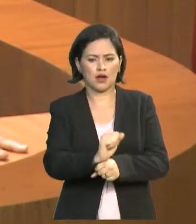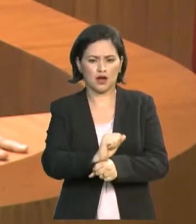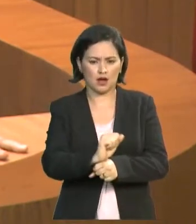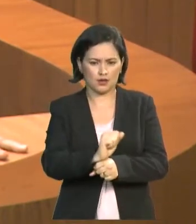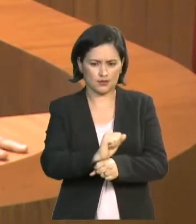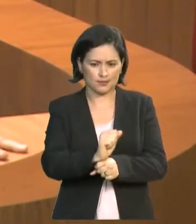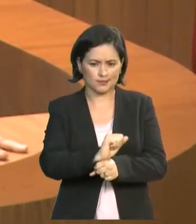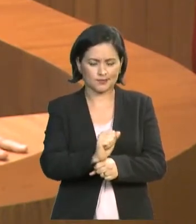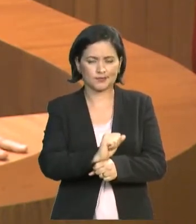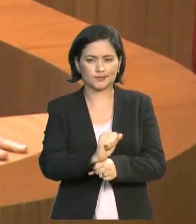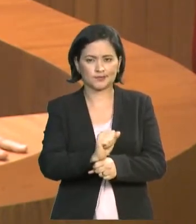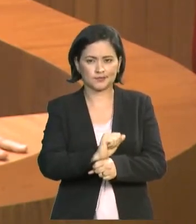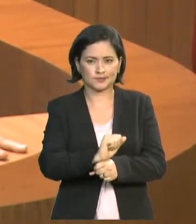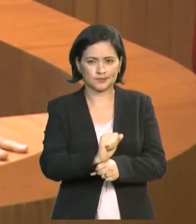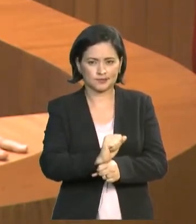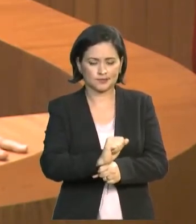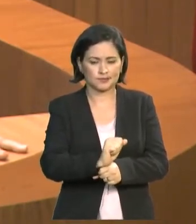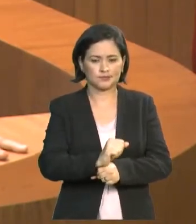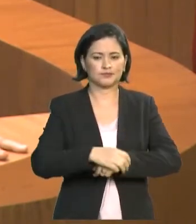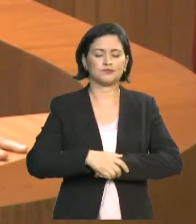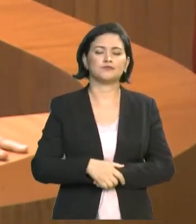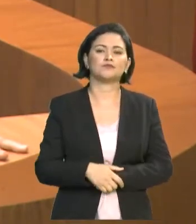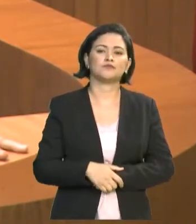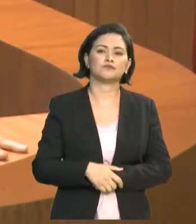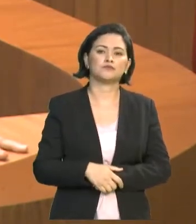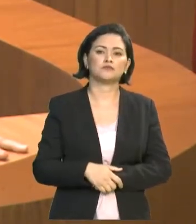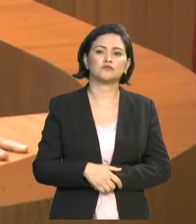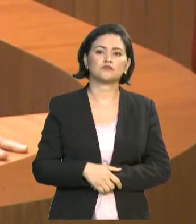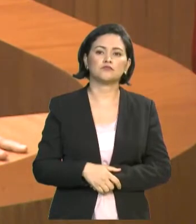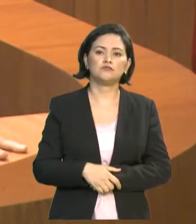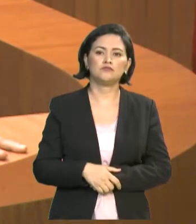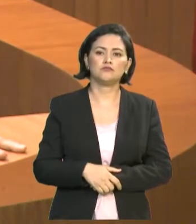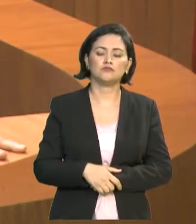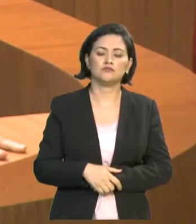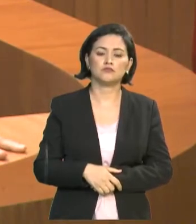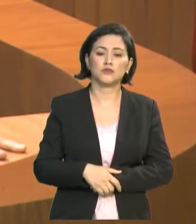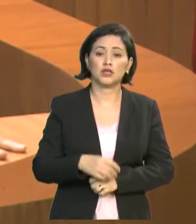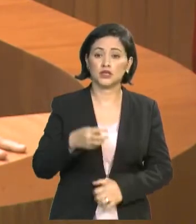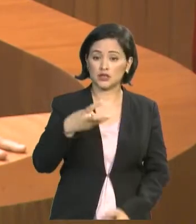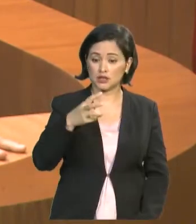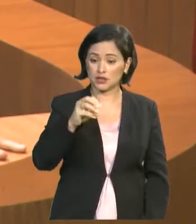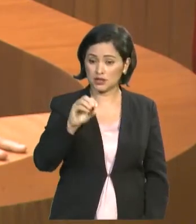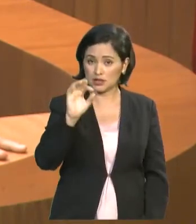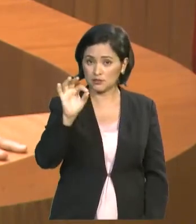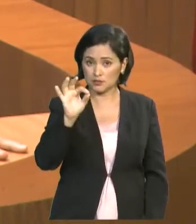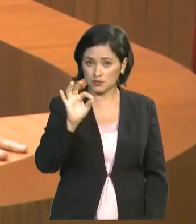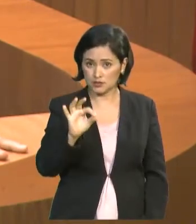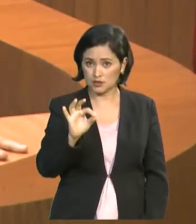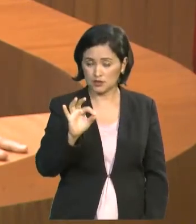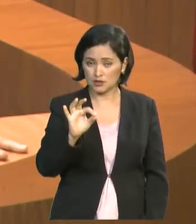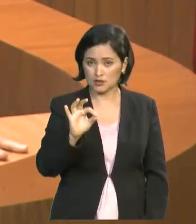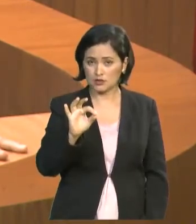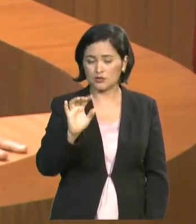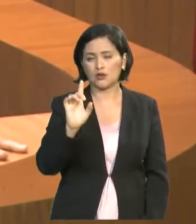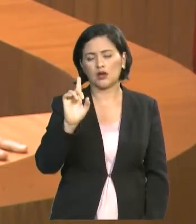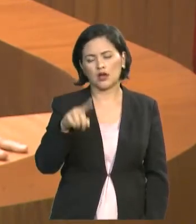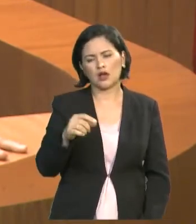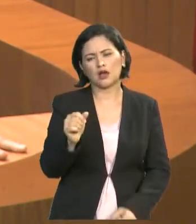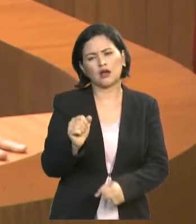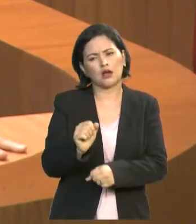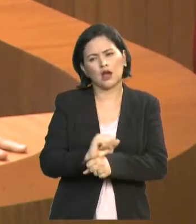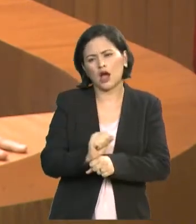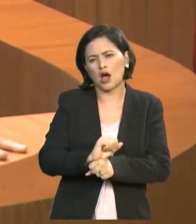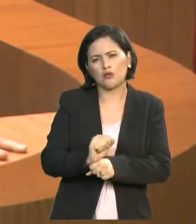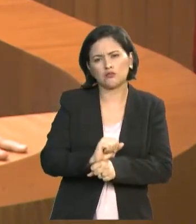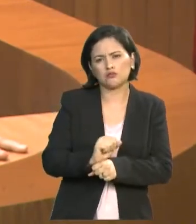Municipal, desse número, 30% correspondem a automóveis,